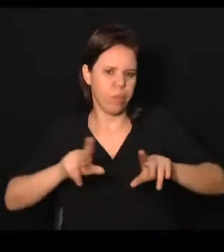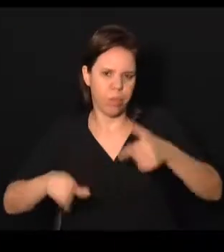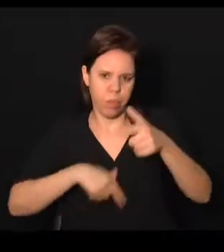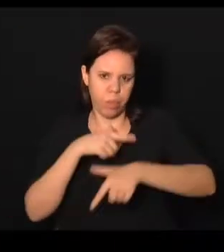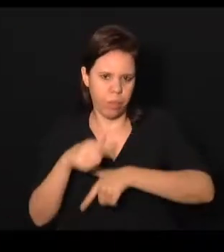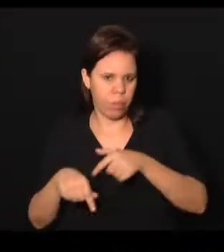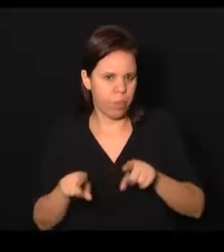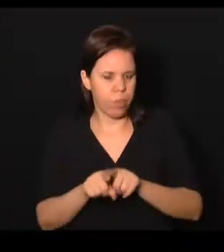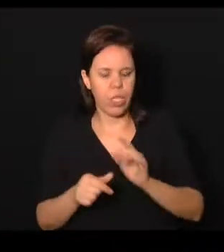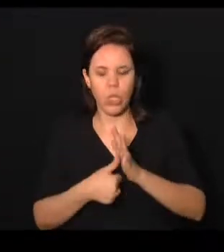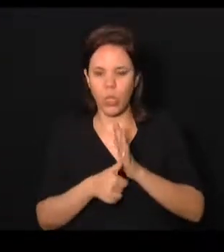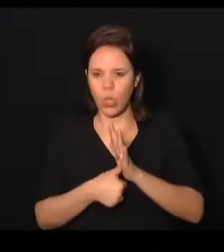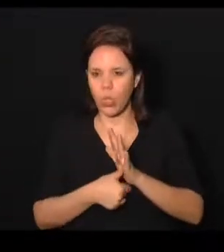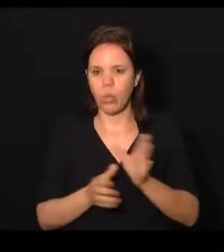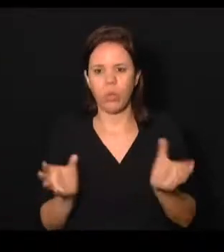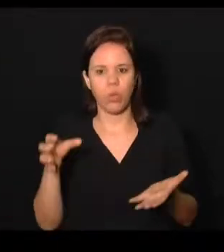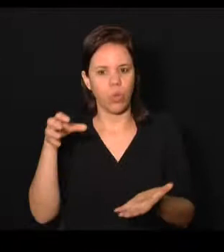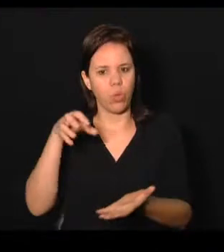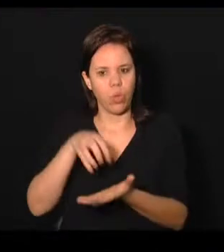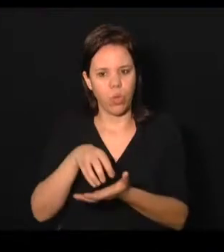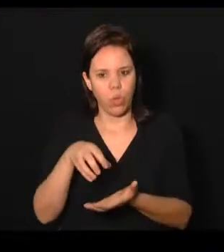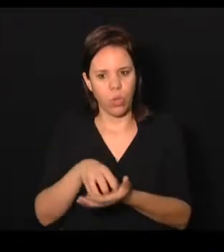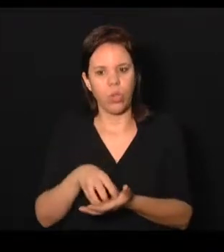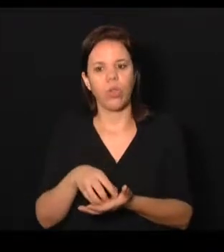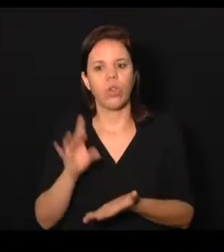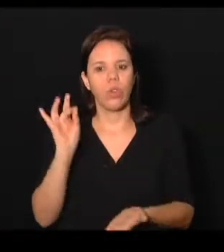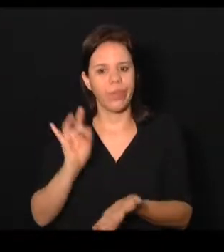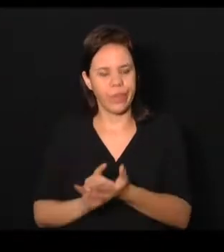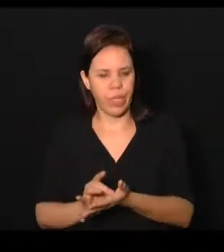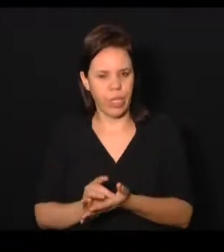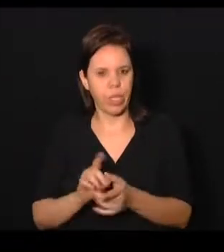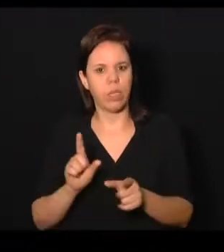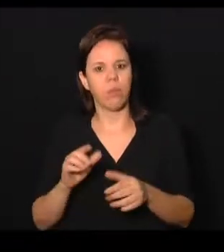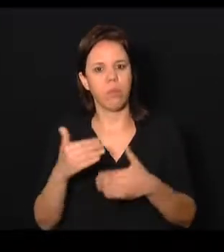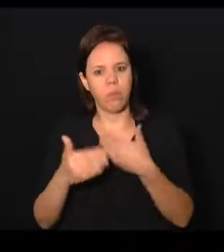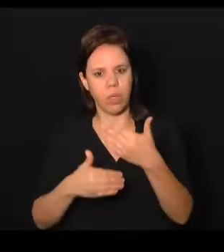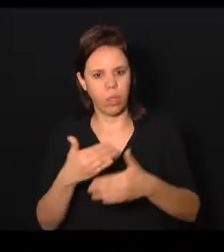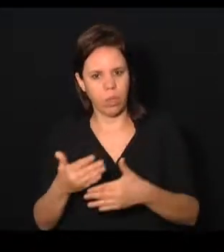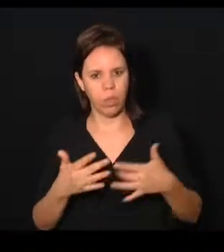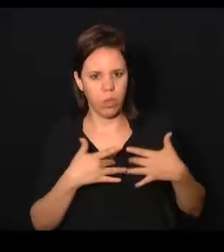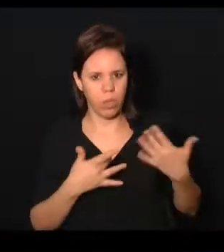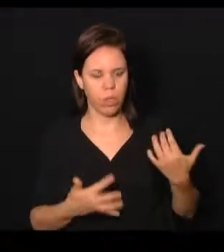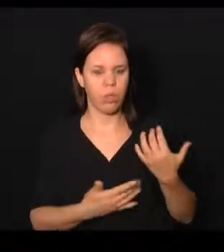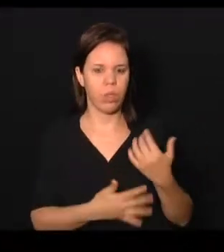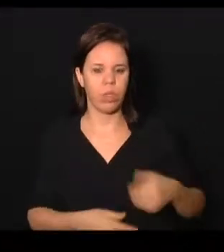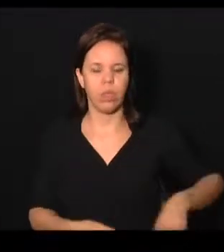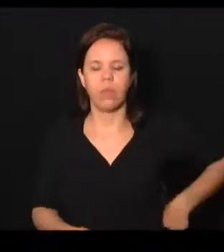documentos emitidos por órgãos oficiais. E então proceder à doação de sangue.